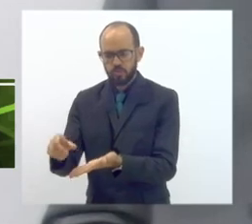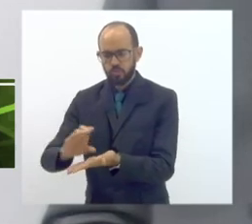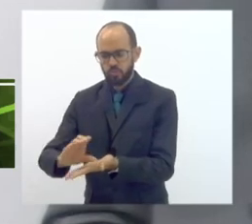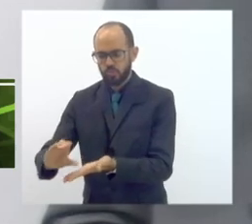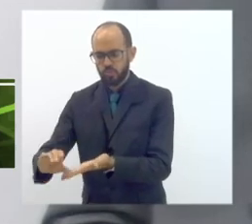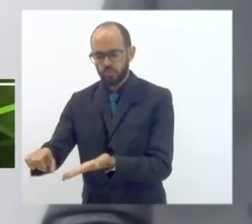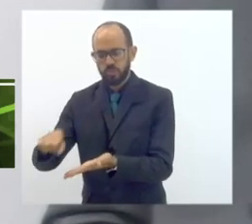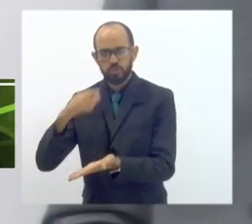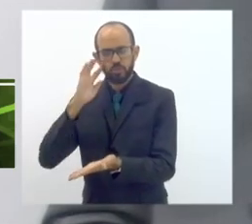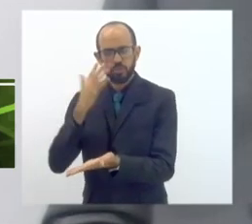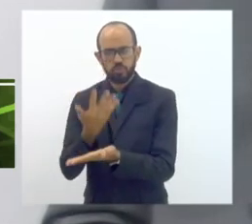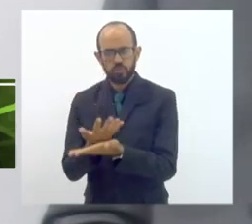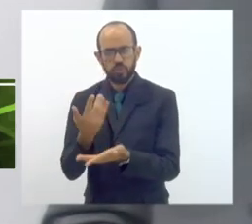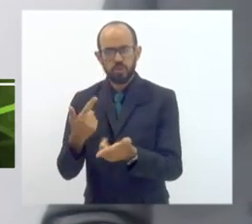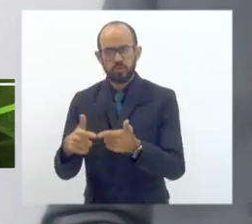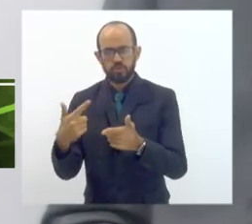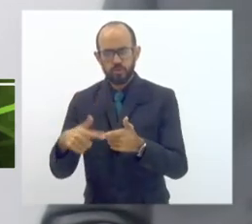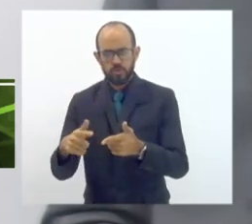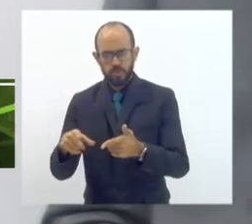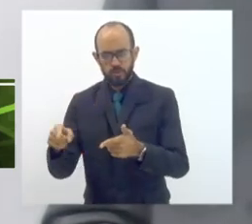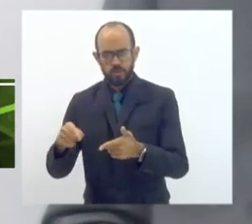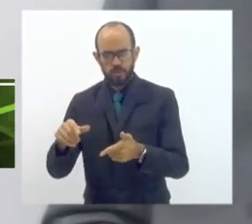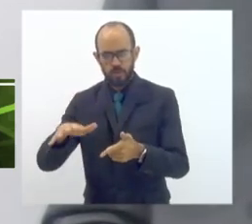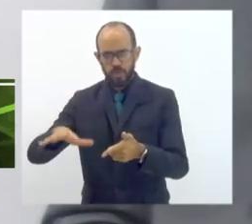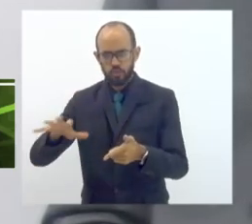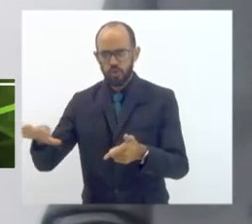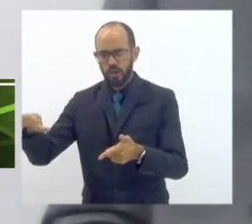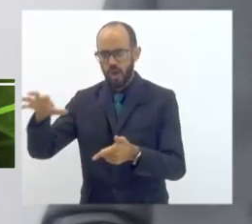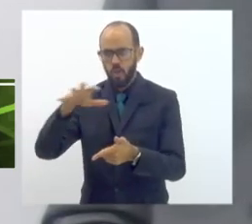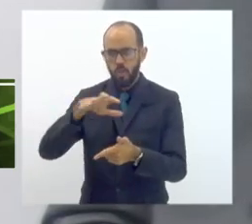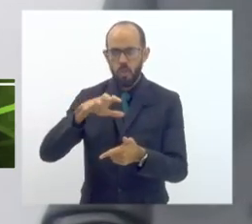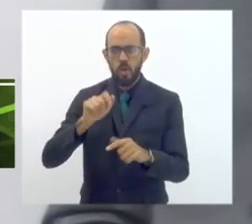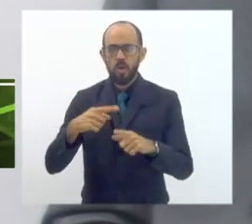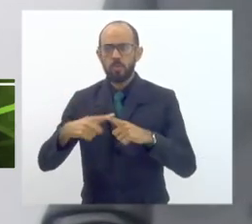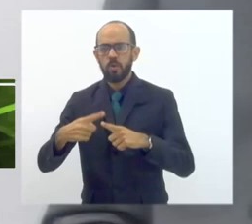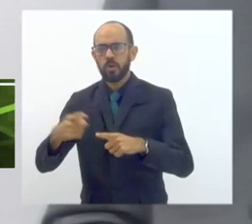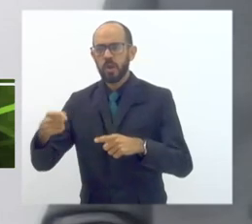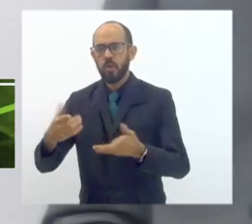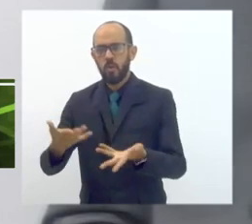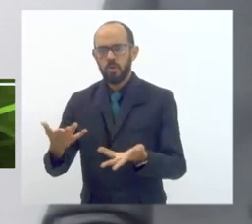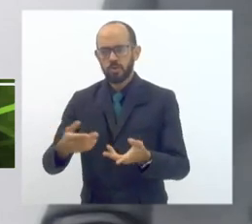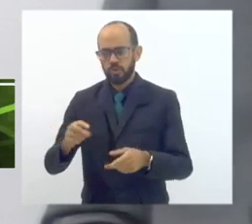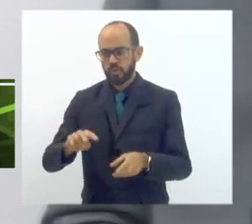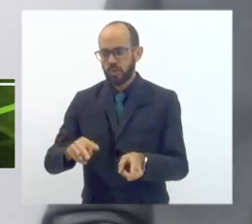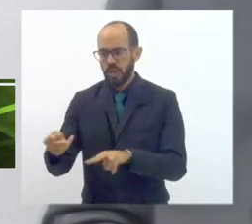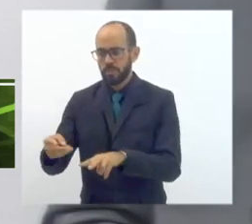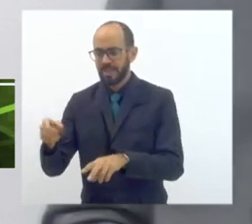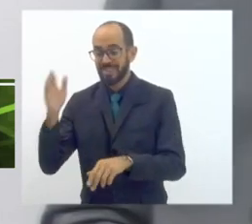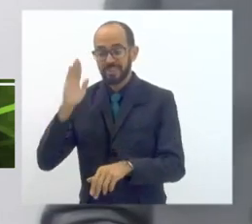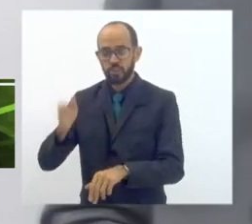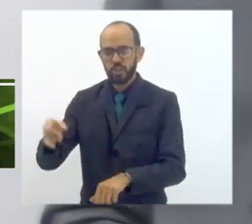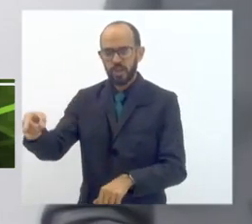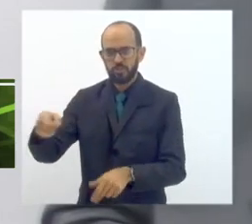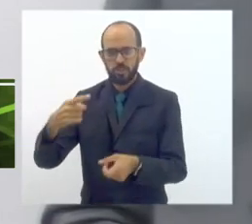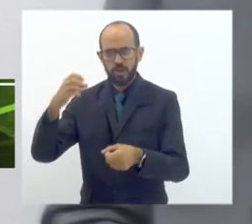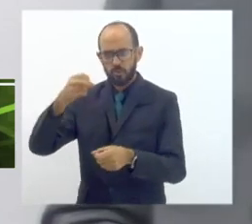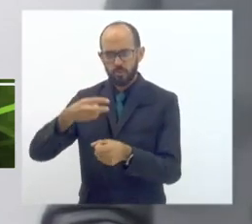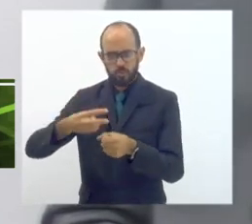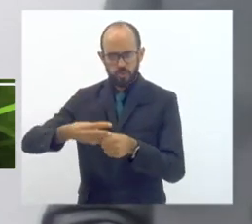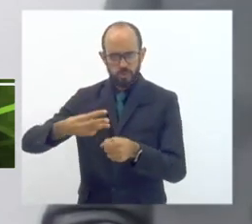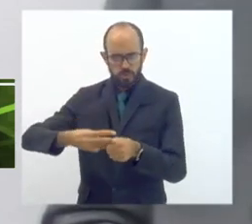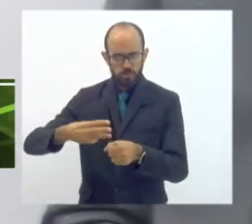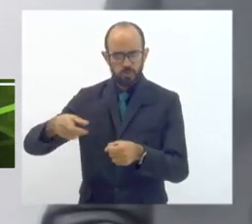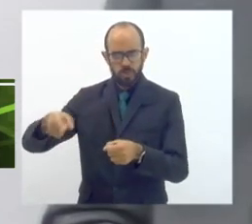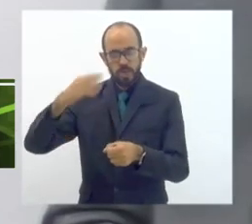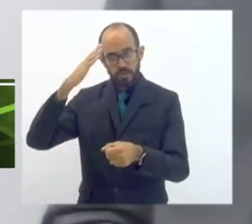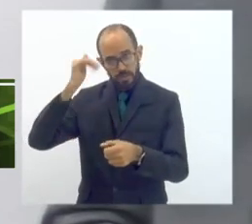regionais. Hoje a gente tem uma dificuldade muito grande porque a gente faz a divisão de repasses de recursos para os municípios. Isso, certamente, a gente sabe